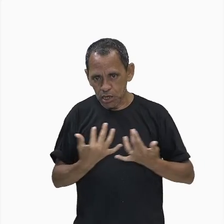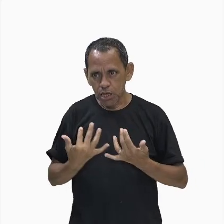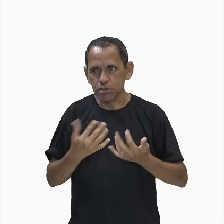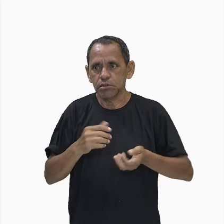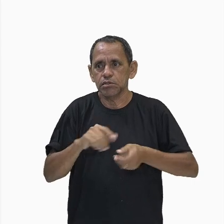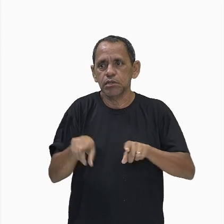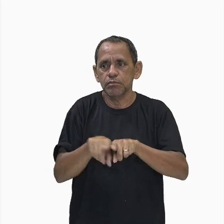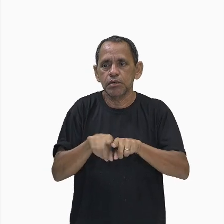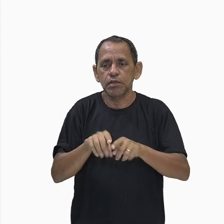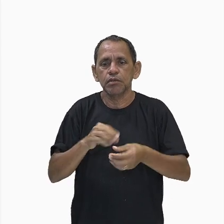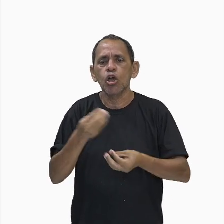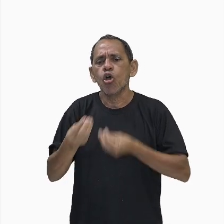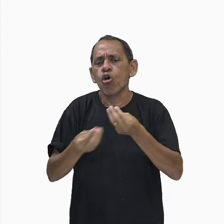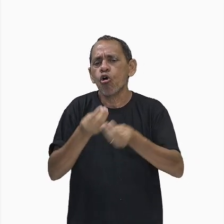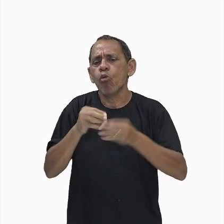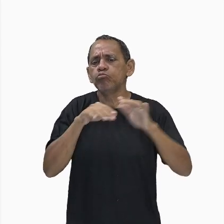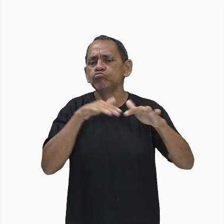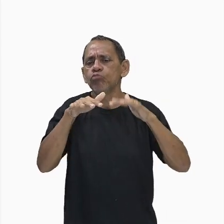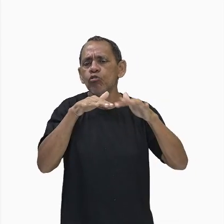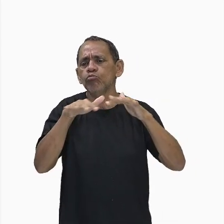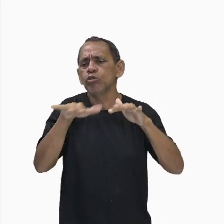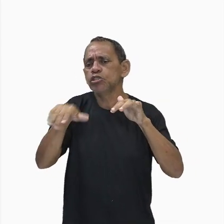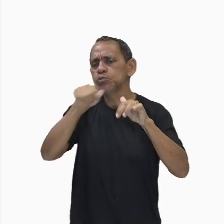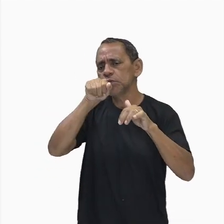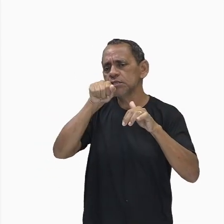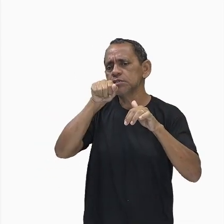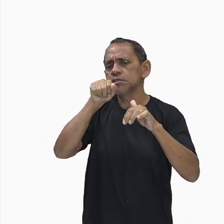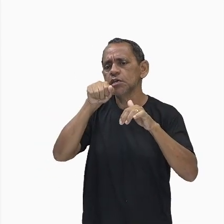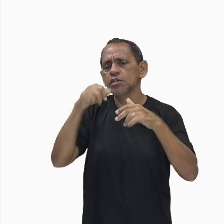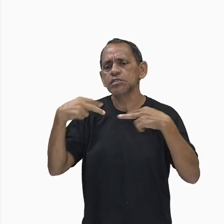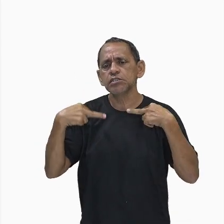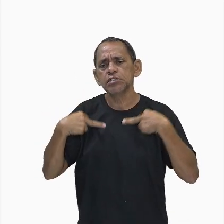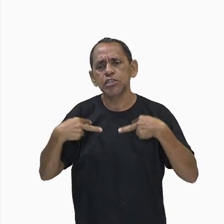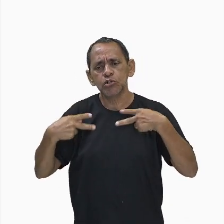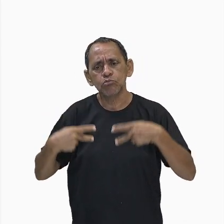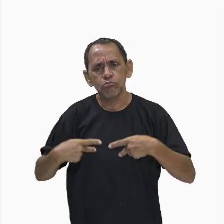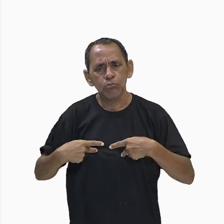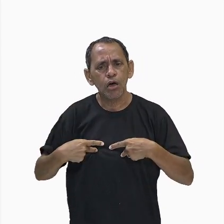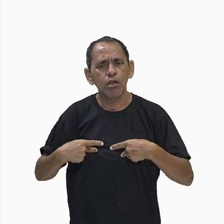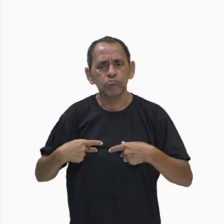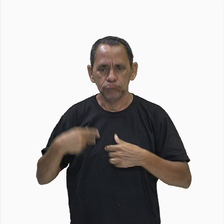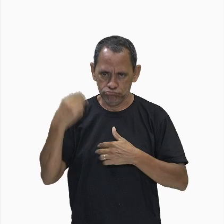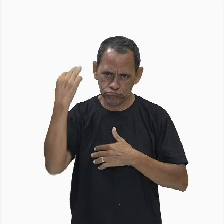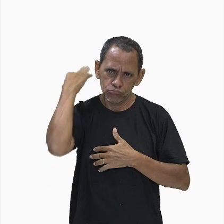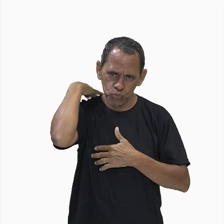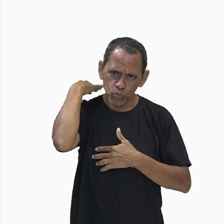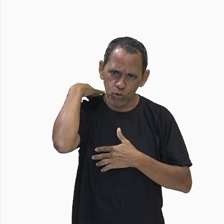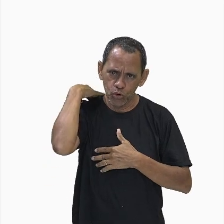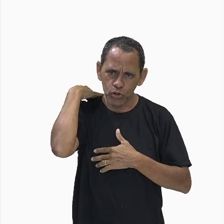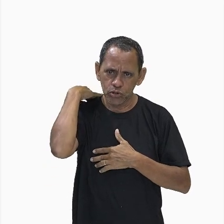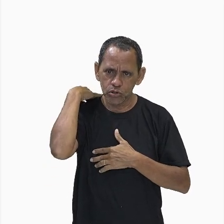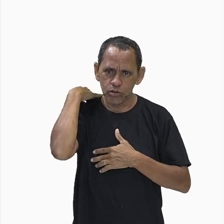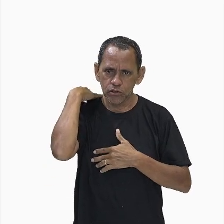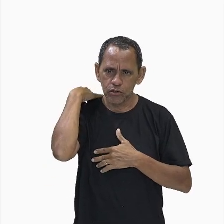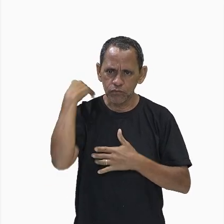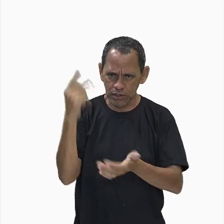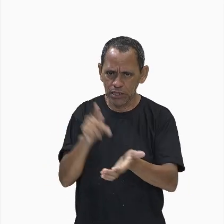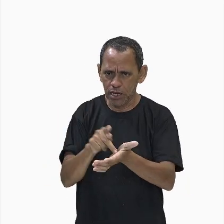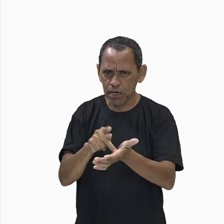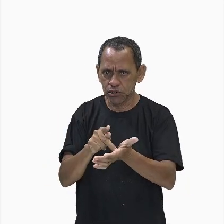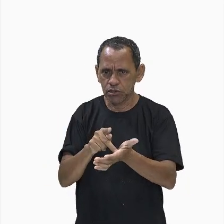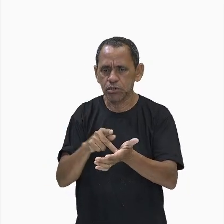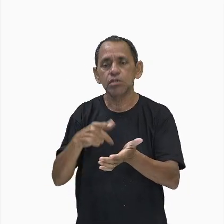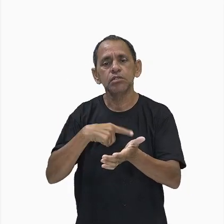sobre os movimentos respiratórios que nos seres humanos participam os pulmões, né? Então, nós temos os movimentos